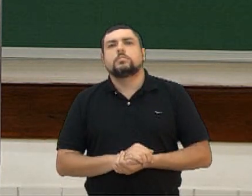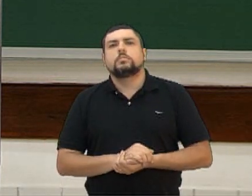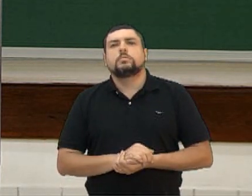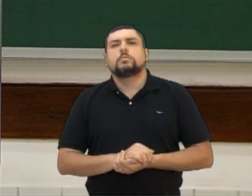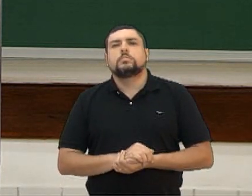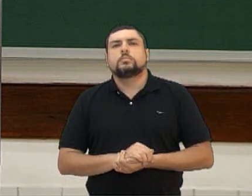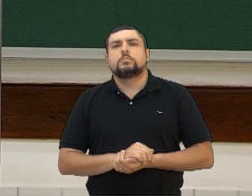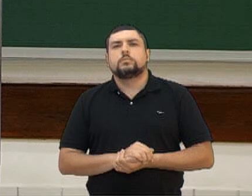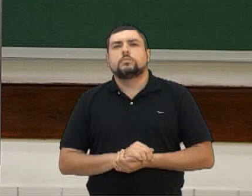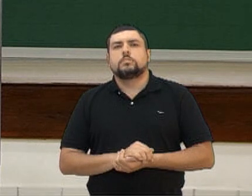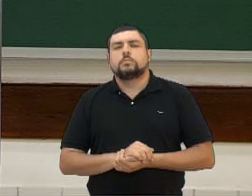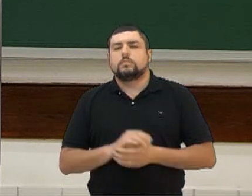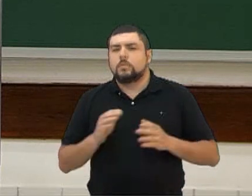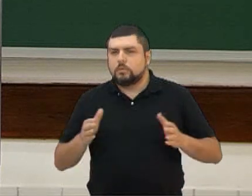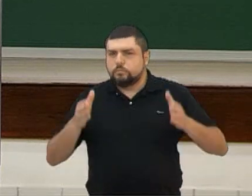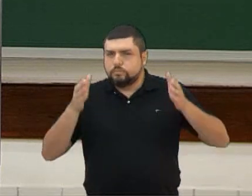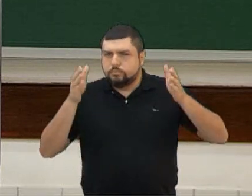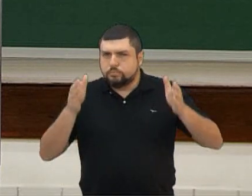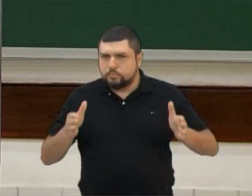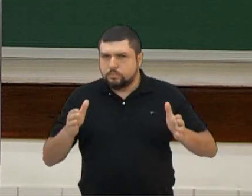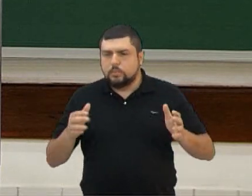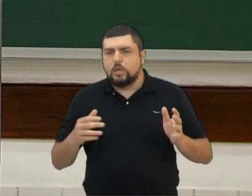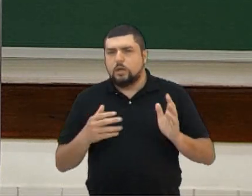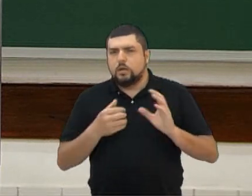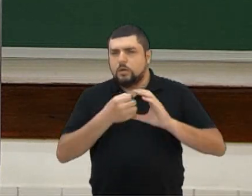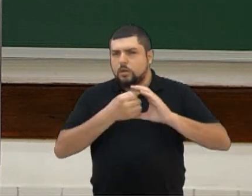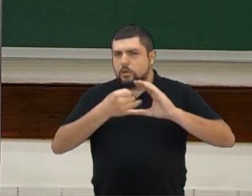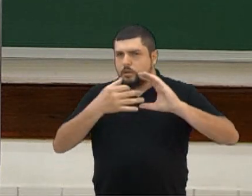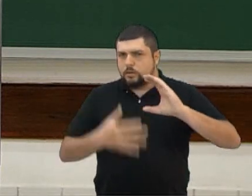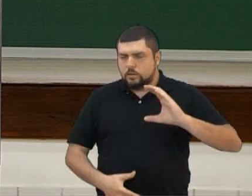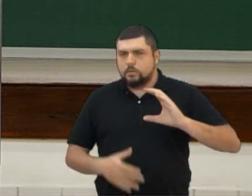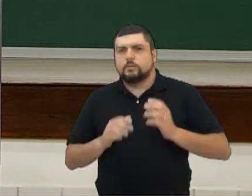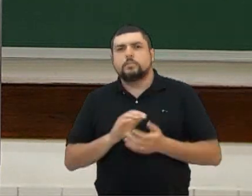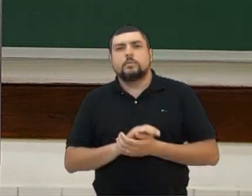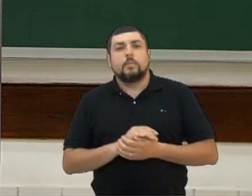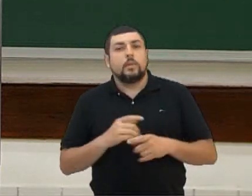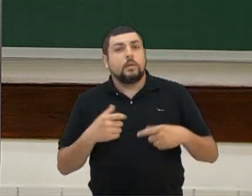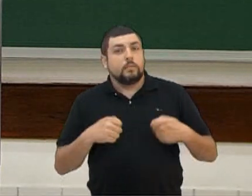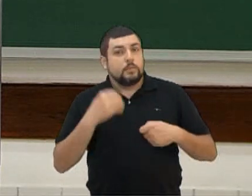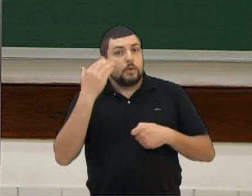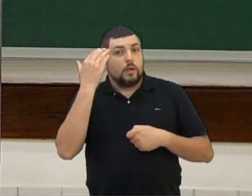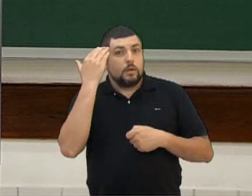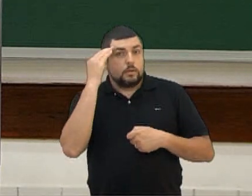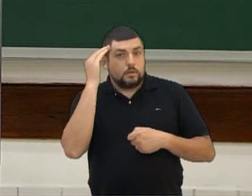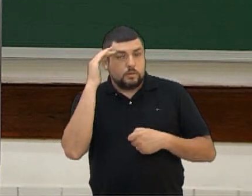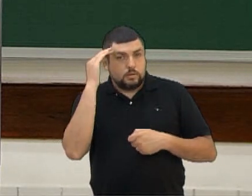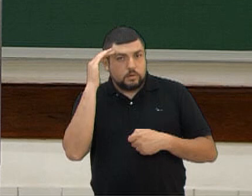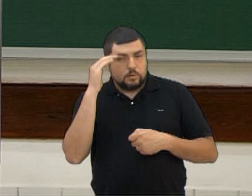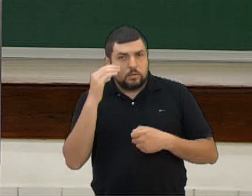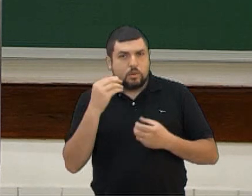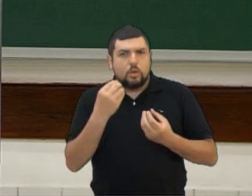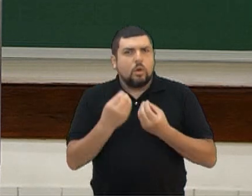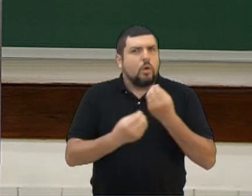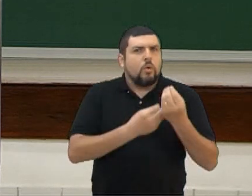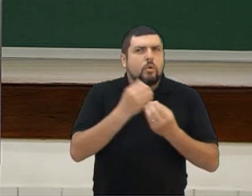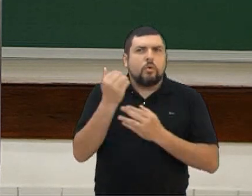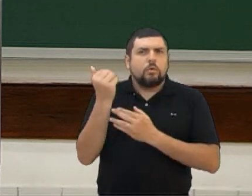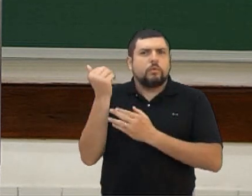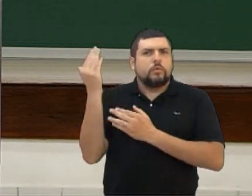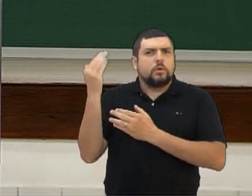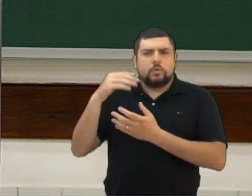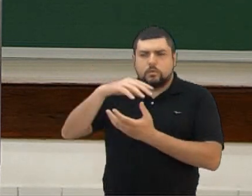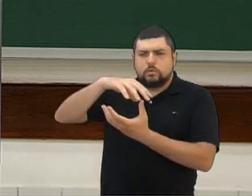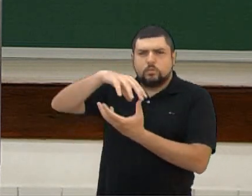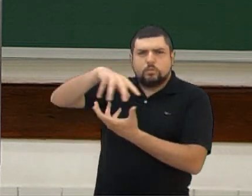Características gerais desse período. É importante que a gente entenda algumas coisas que estão no contexto global que vão influenciar